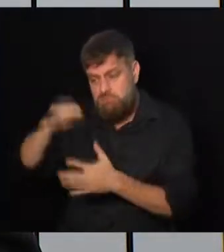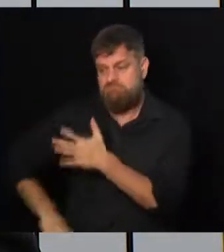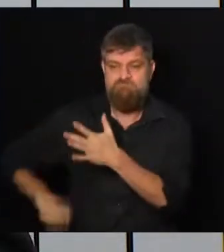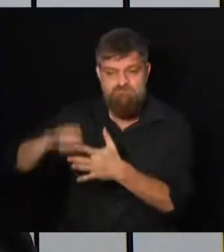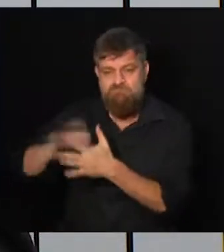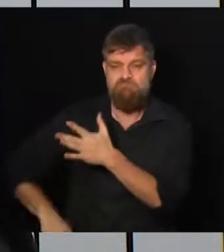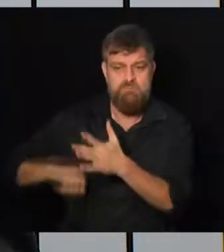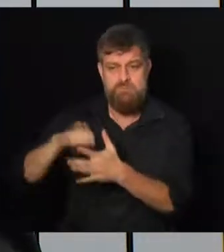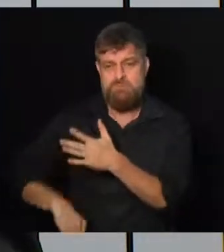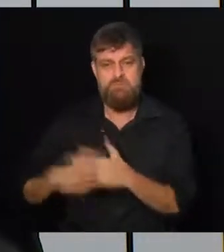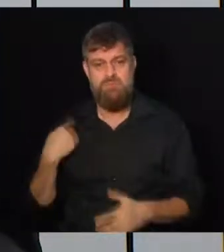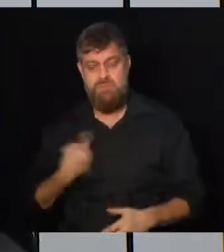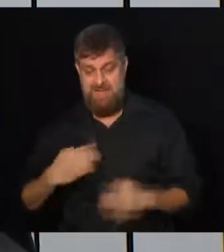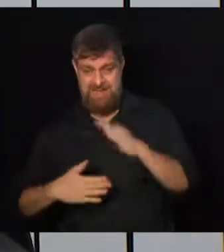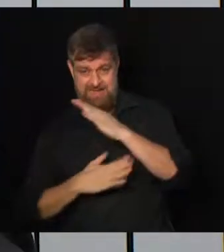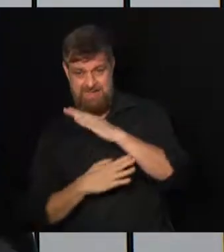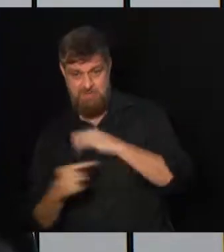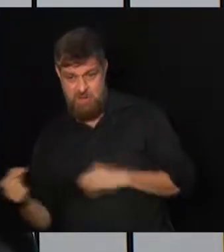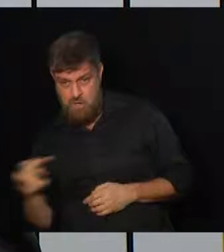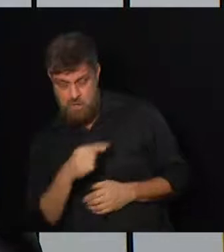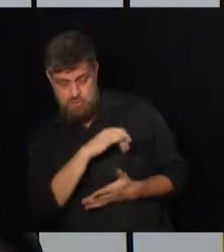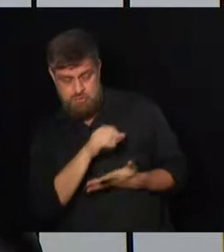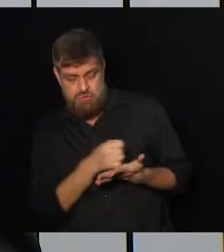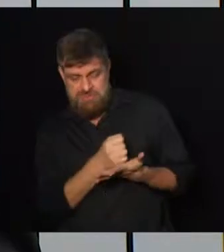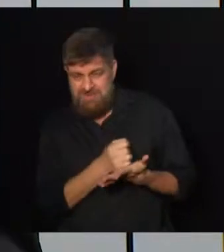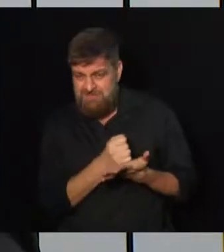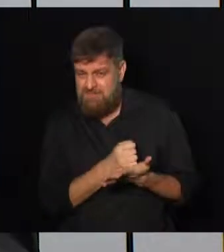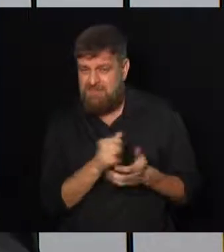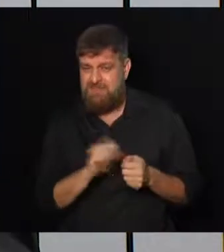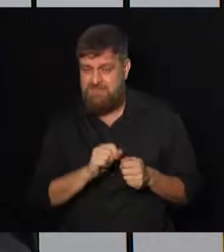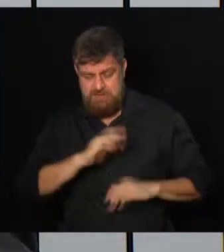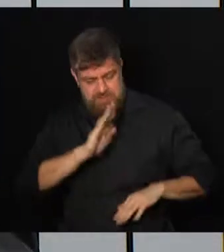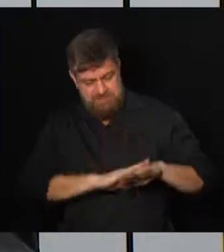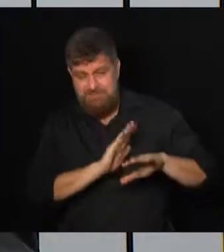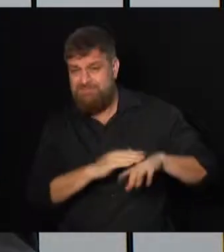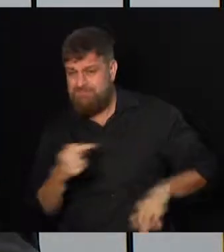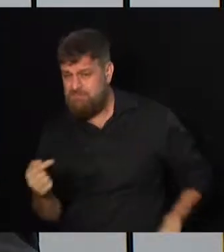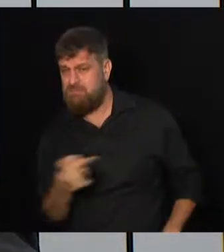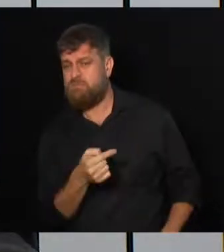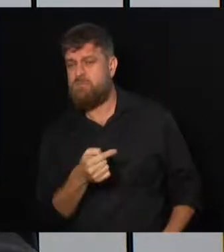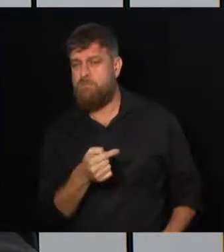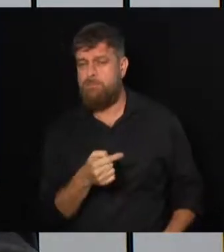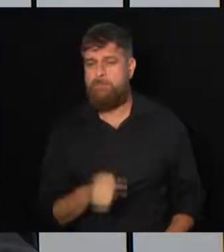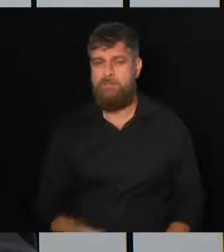né? Nós vemos aqui na Câmara, o Jorge tem feito esses